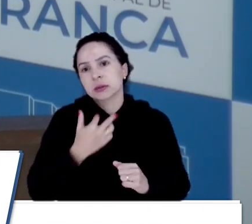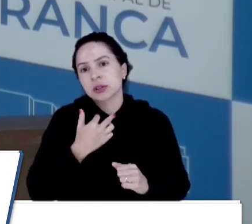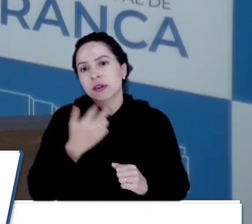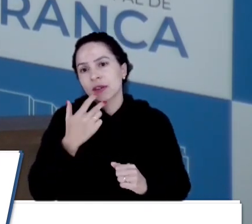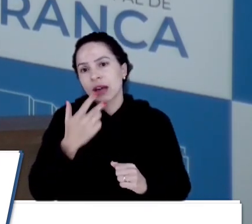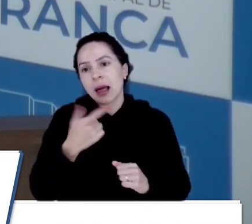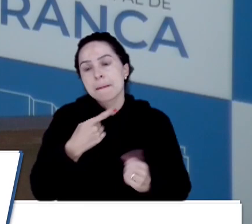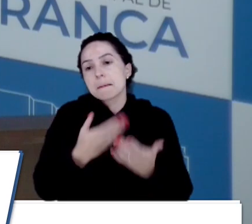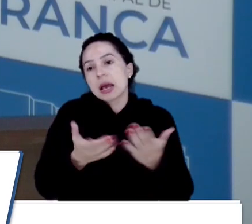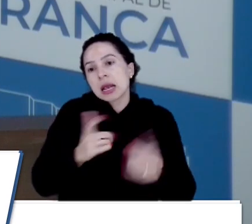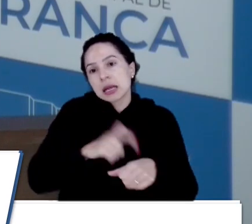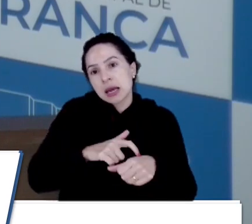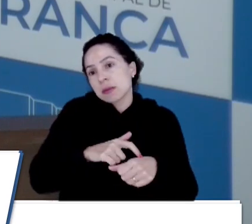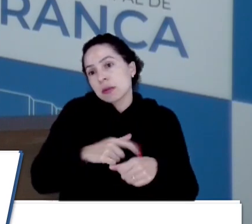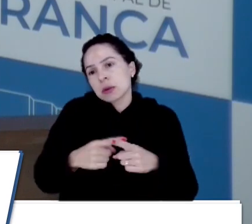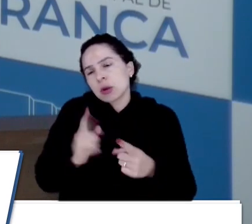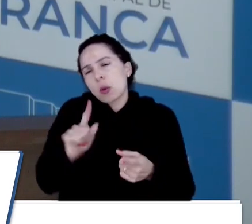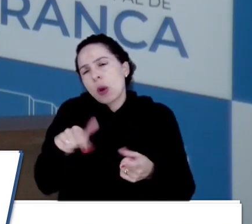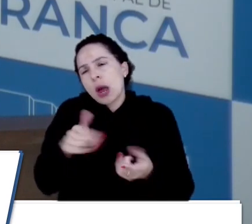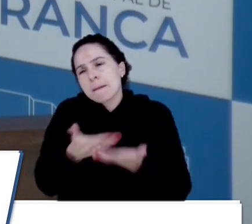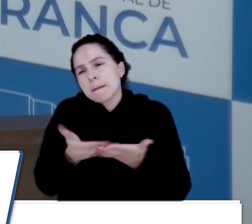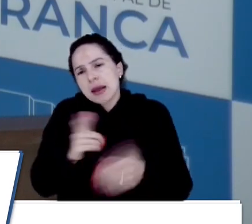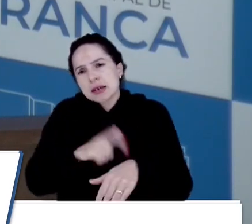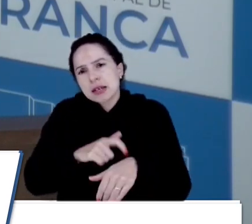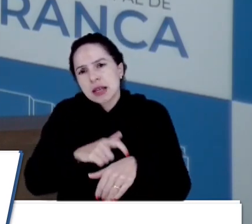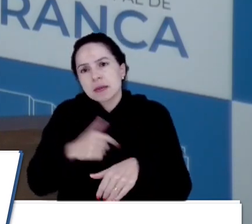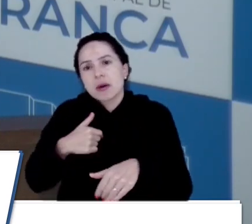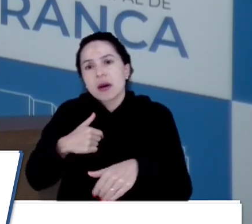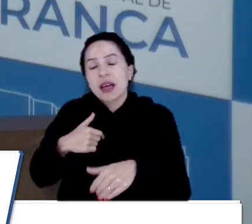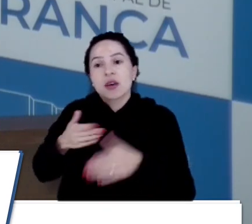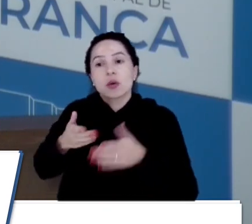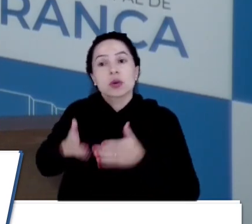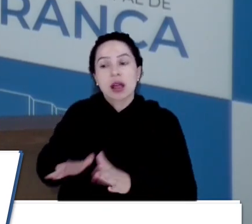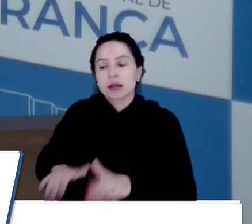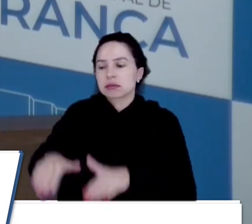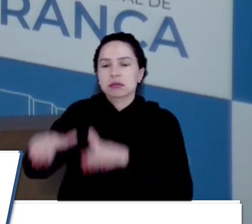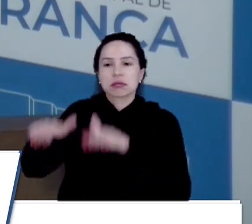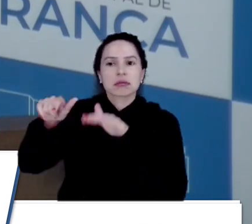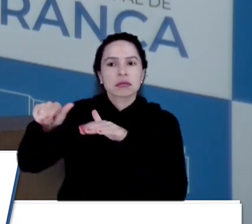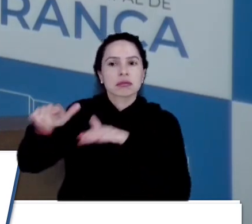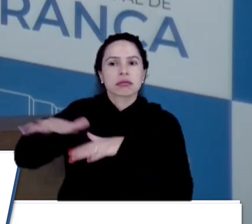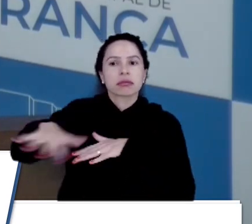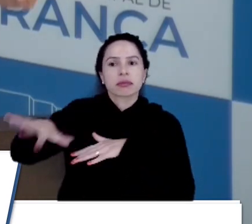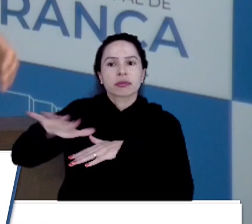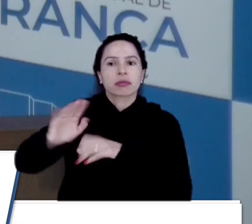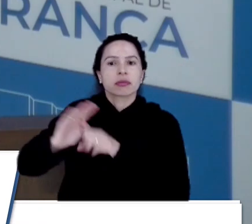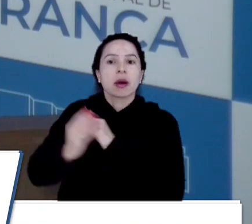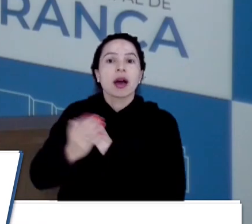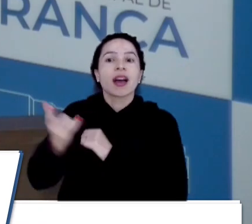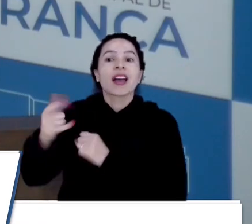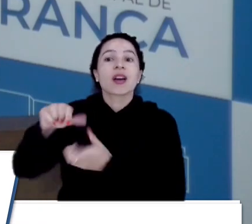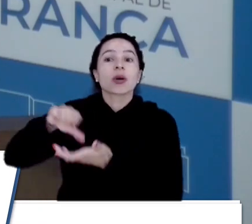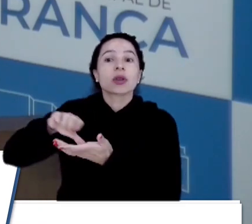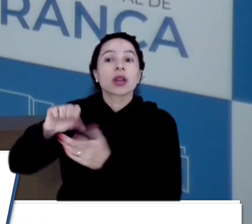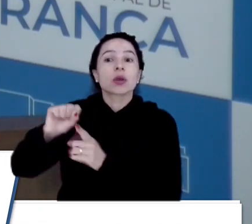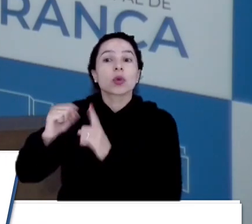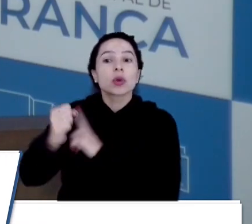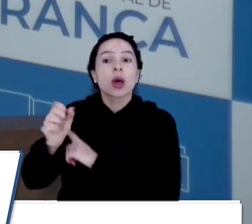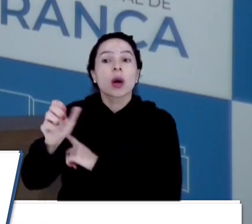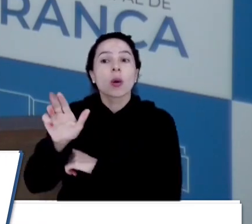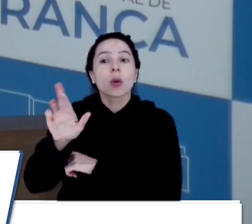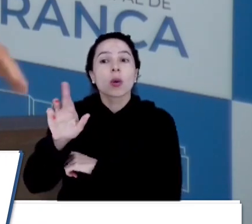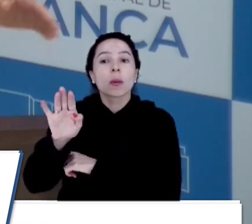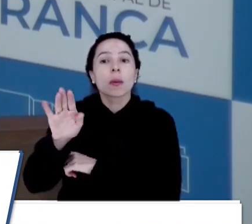meu tempo, porque eu estou tentando resolver um problema. Eu fui nascido e criado ali. Eu sou da época do Centro Social Urbano,